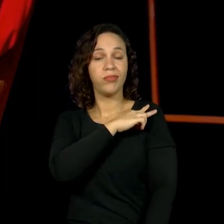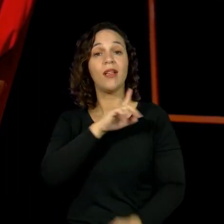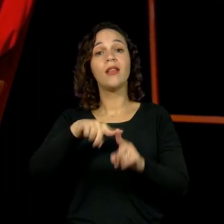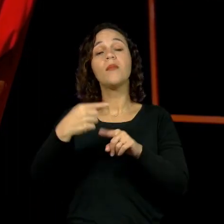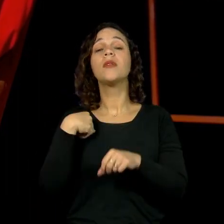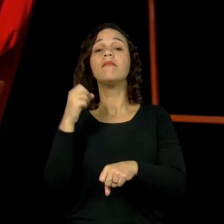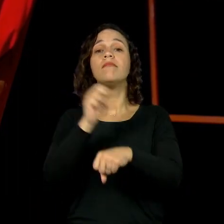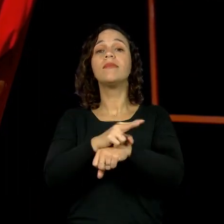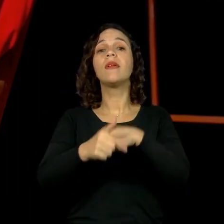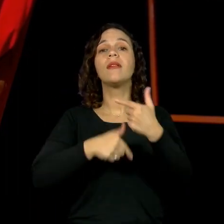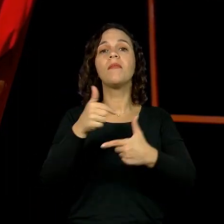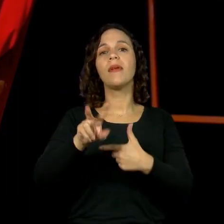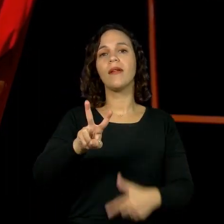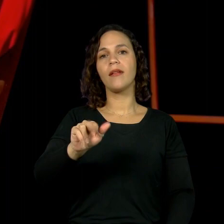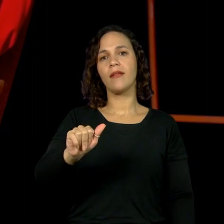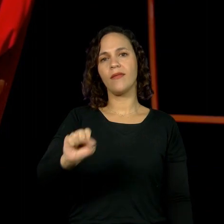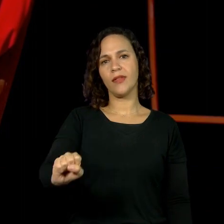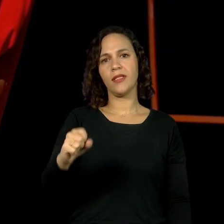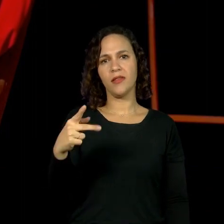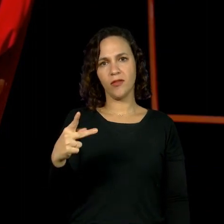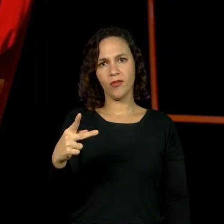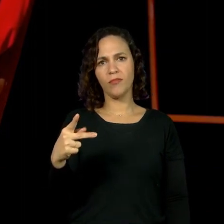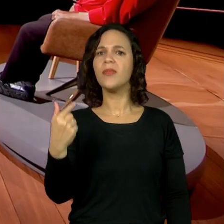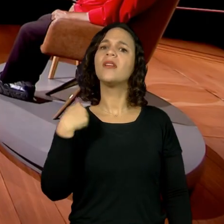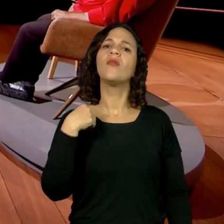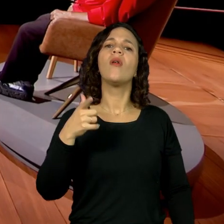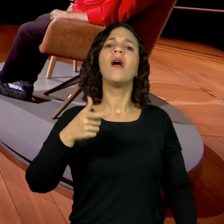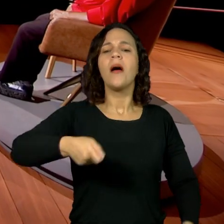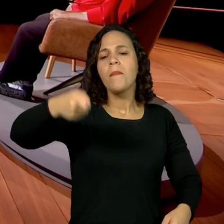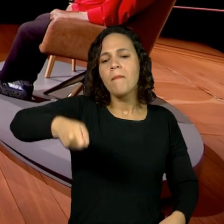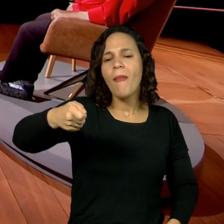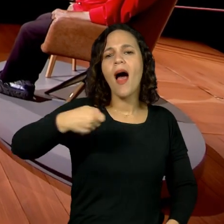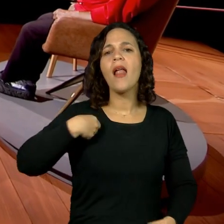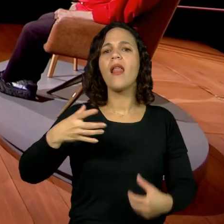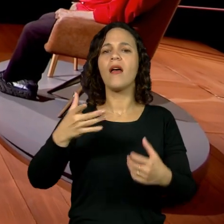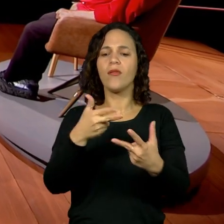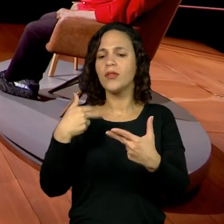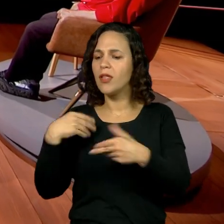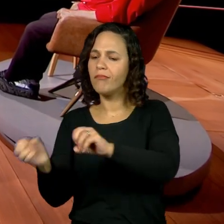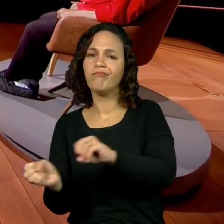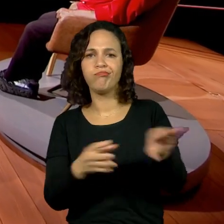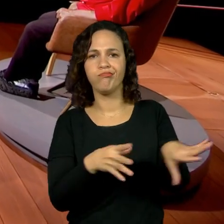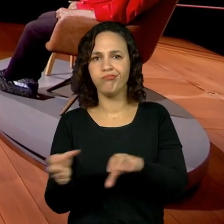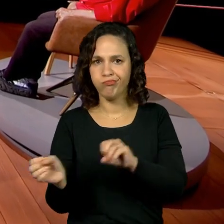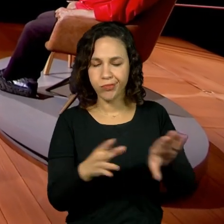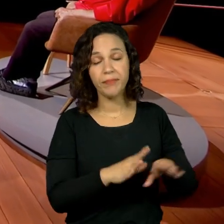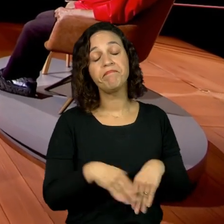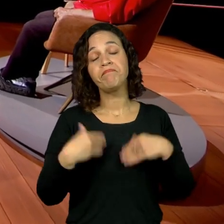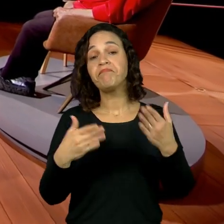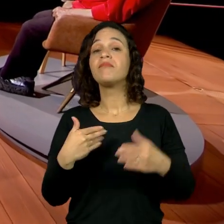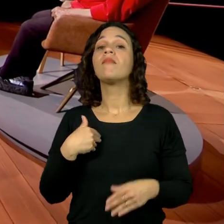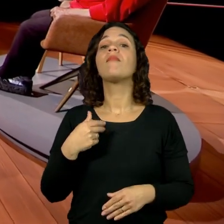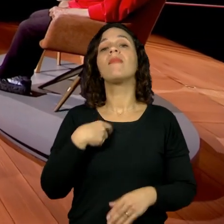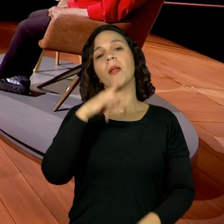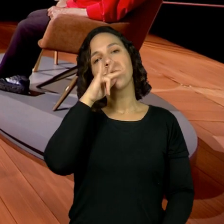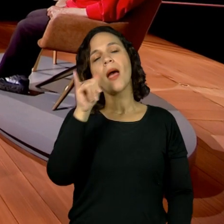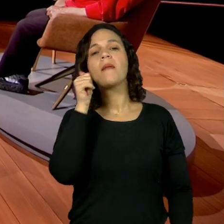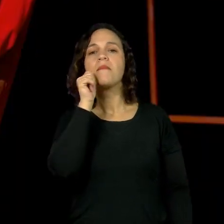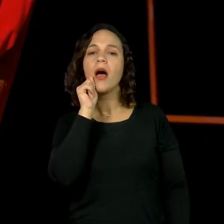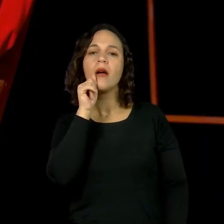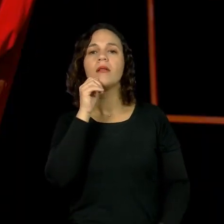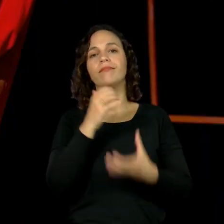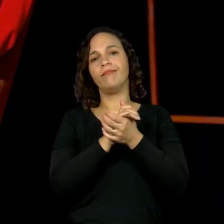VASP, como atendente, carregando bagagens, aquela coisa toda tal. Com a separação de meus pais, viemos para São Vicente